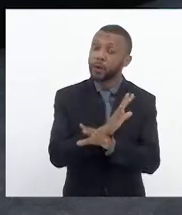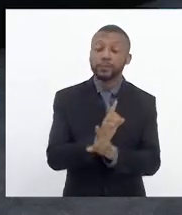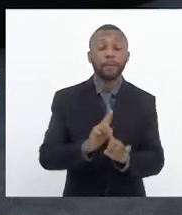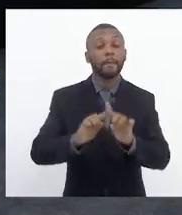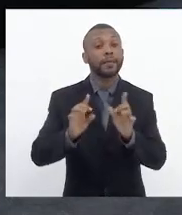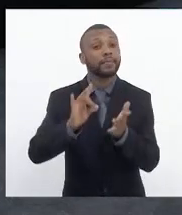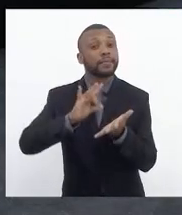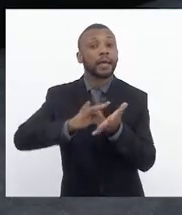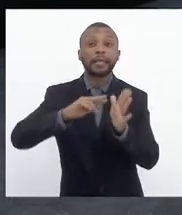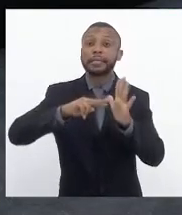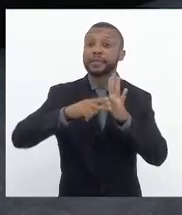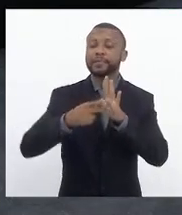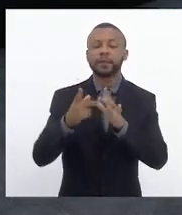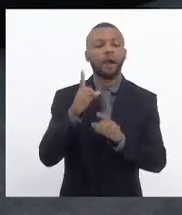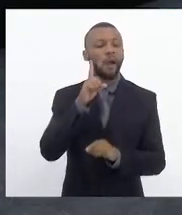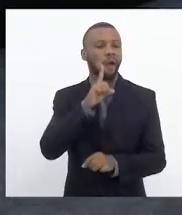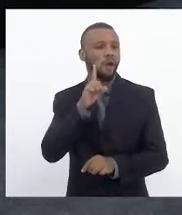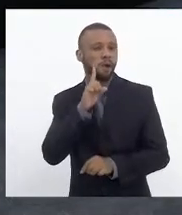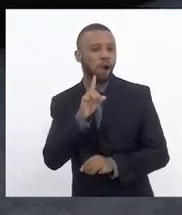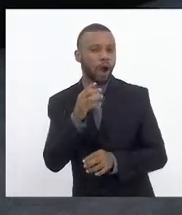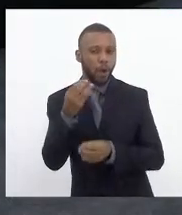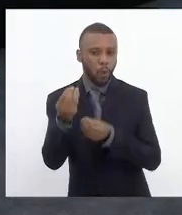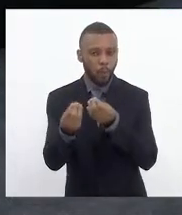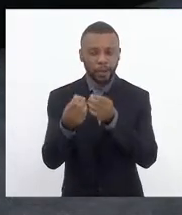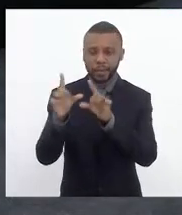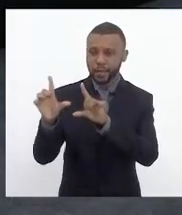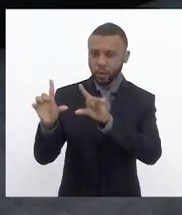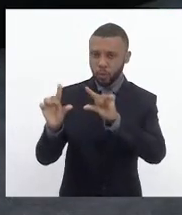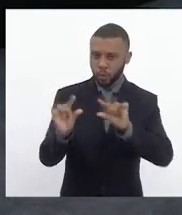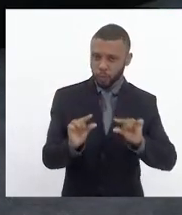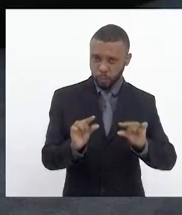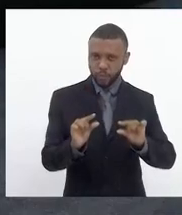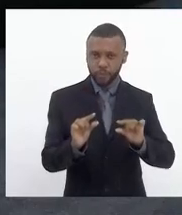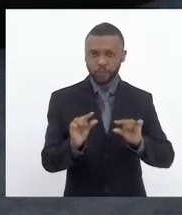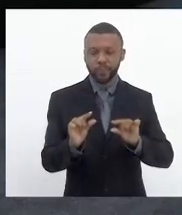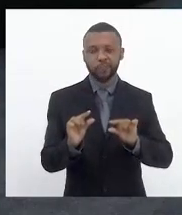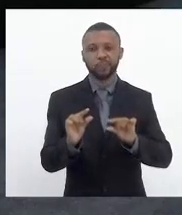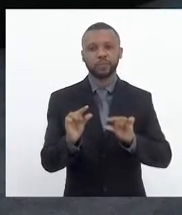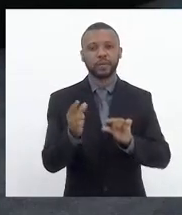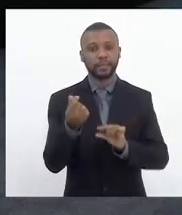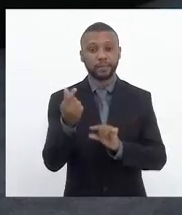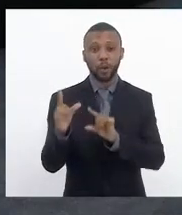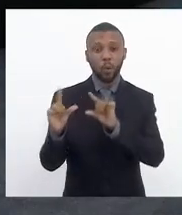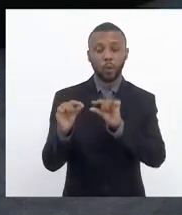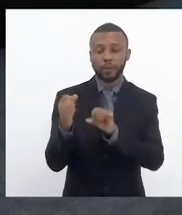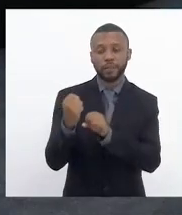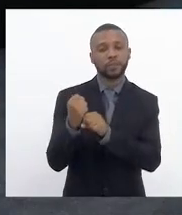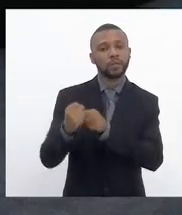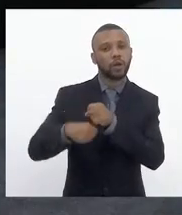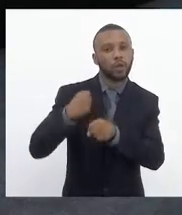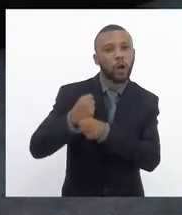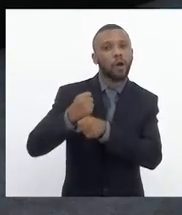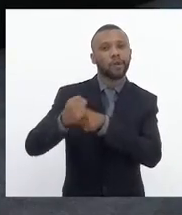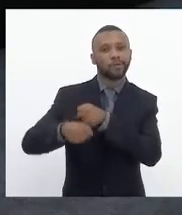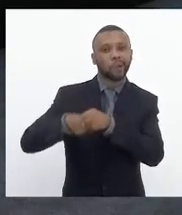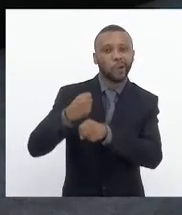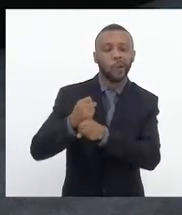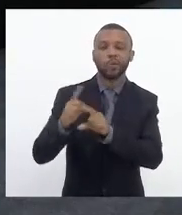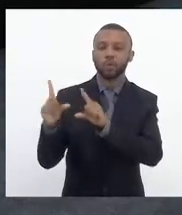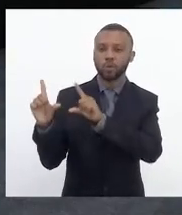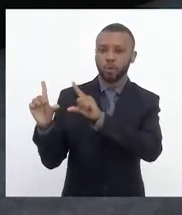é uma maneira de você diminuir né esse valor ao longo dos anos